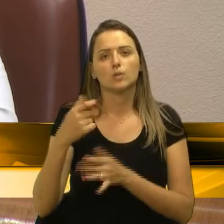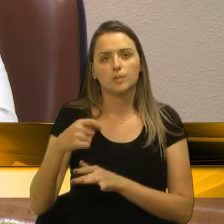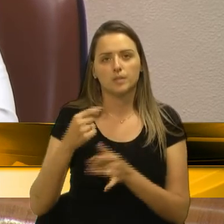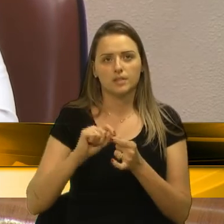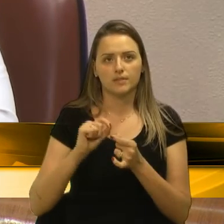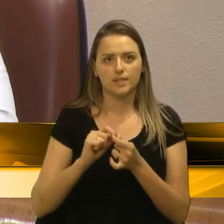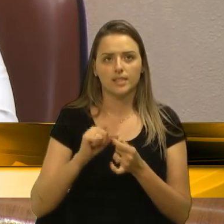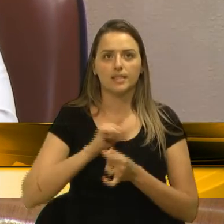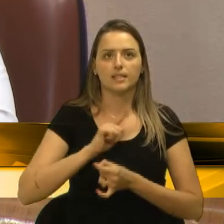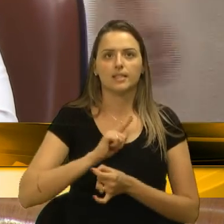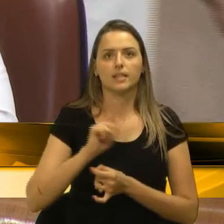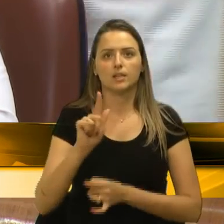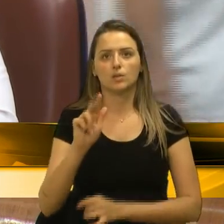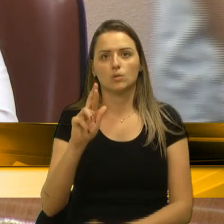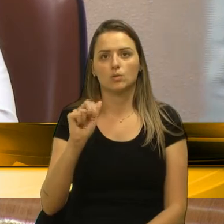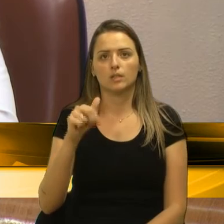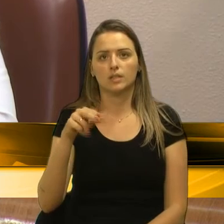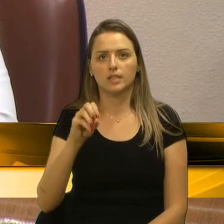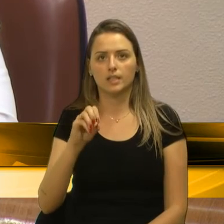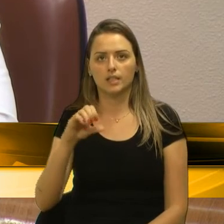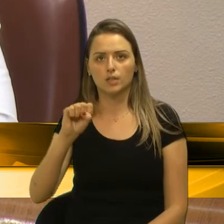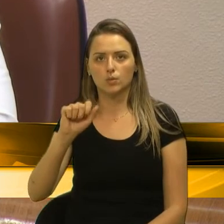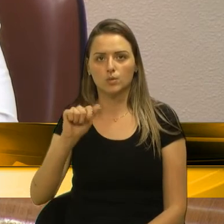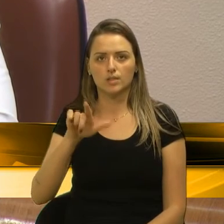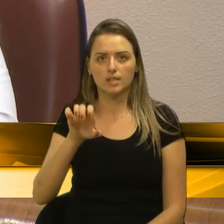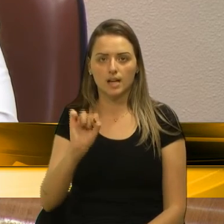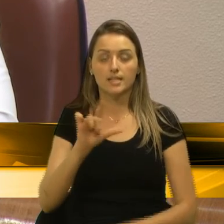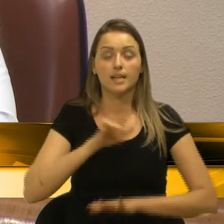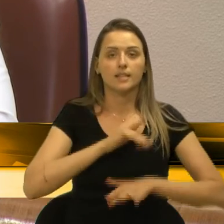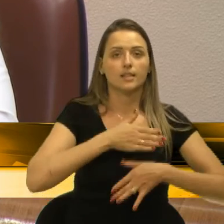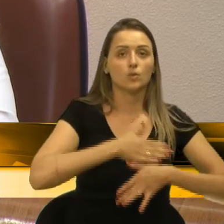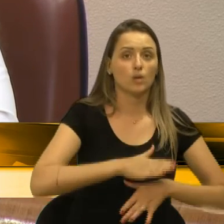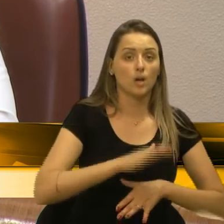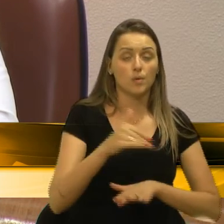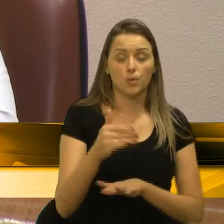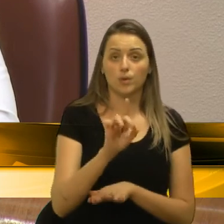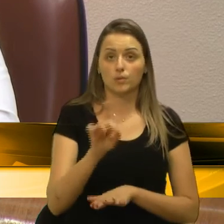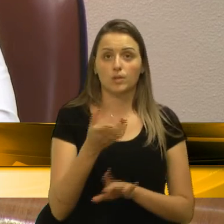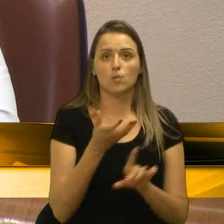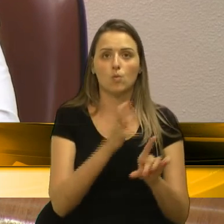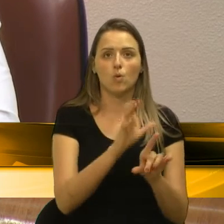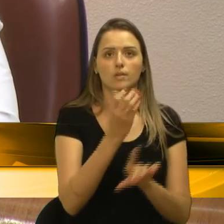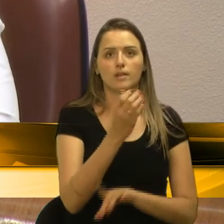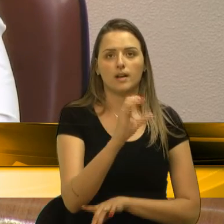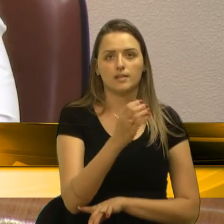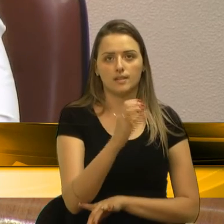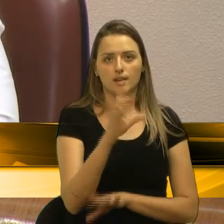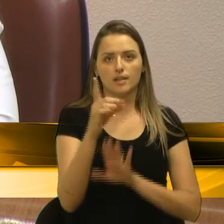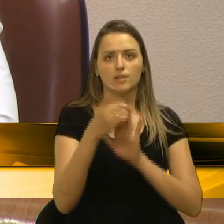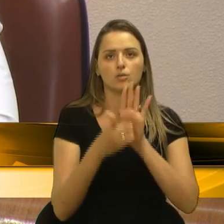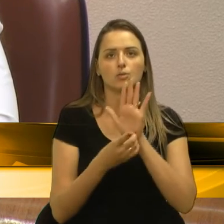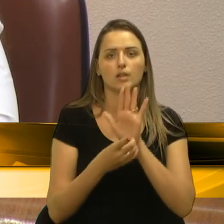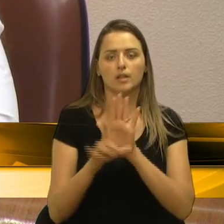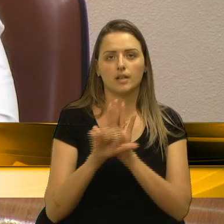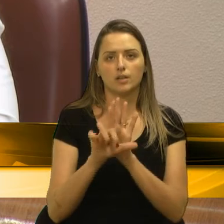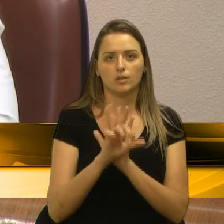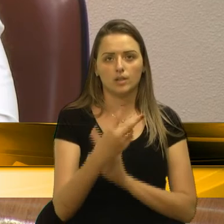grano salis, isto é, com cautela e apenas quando ela não contraria a própria essência do Decreto-Lei